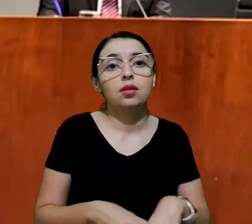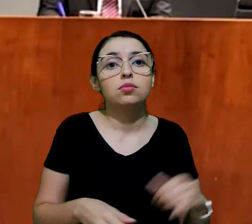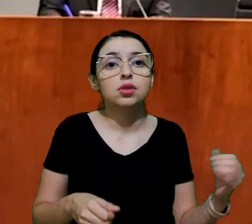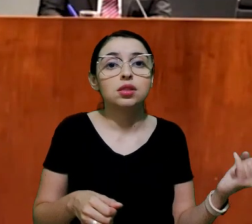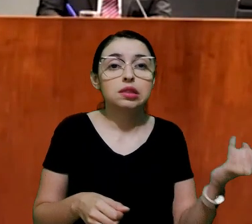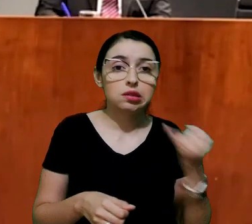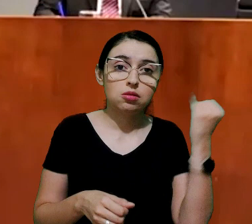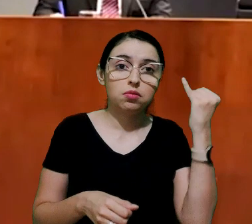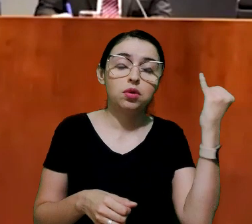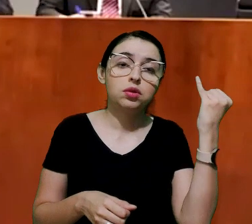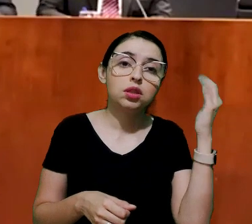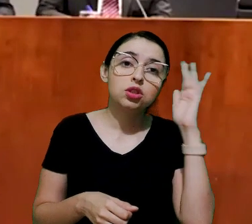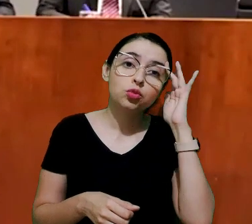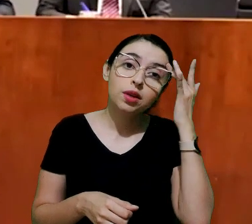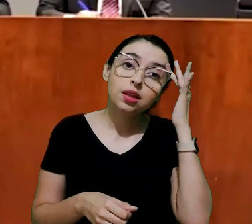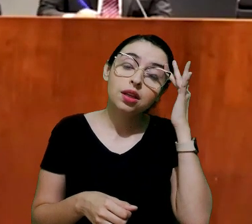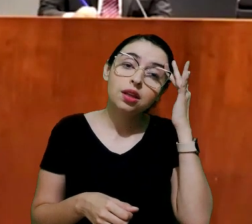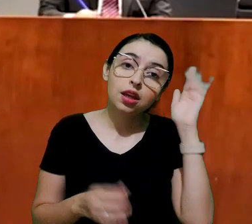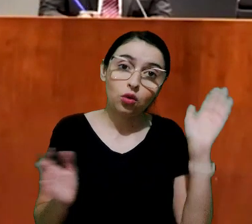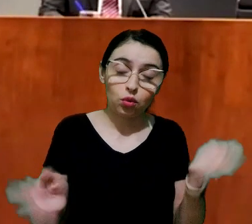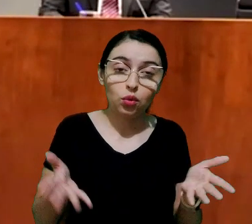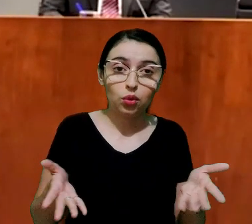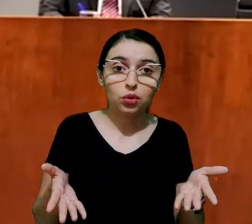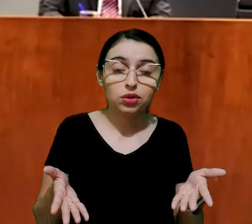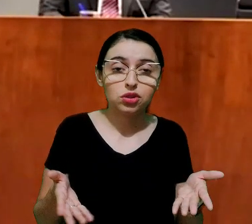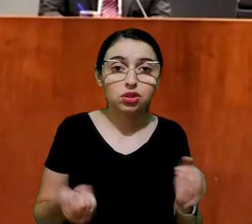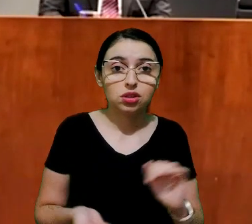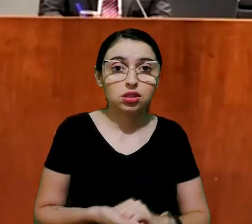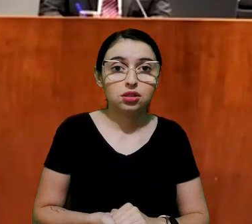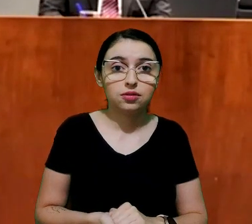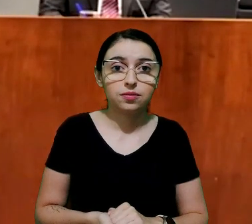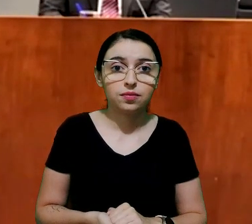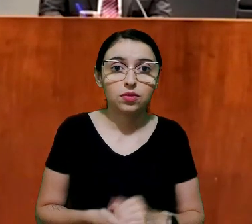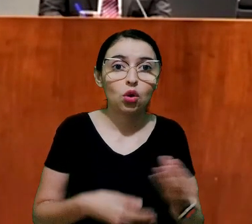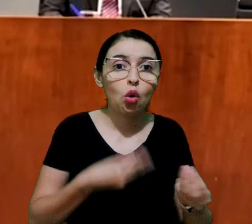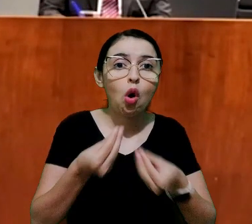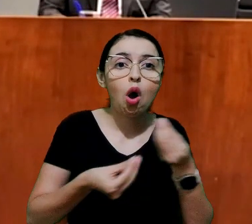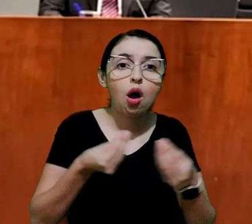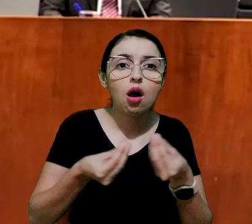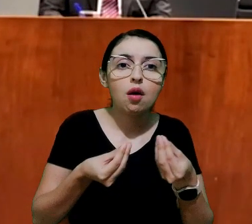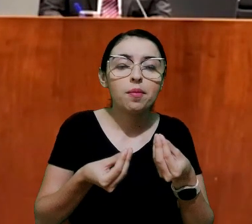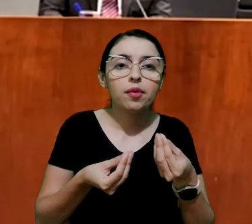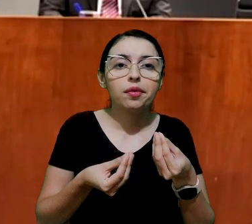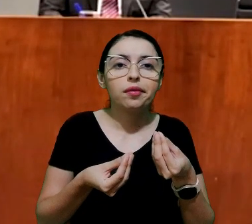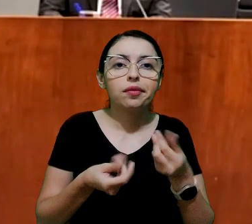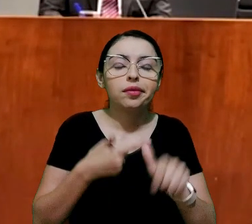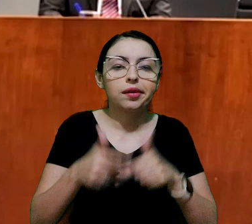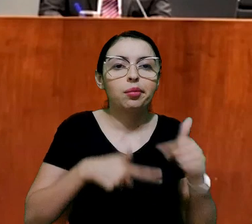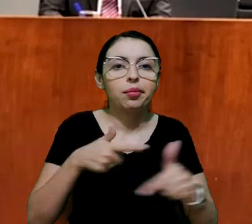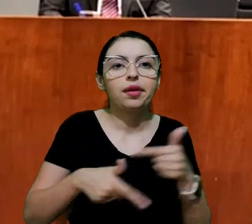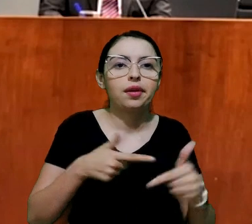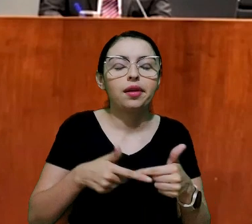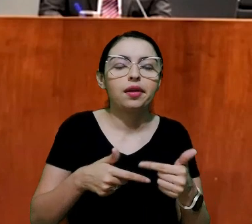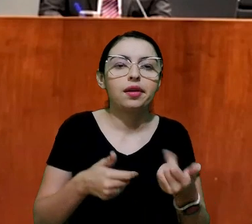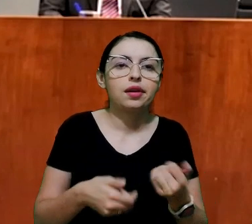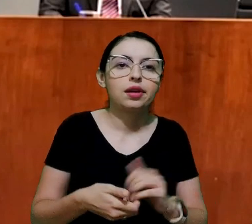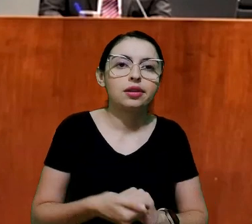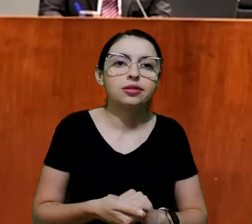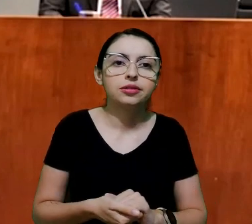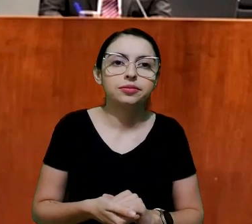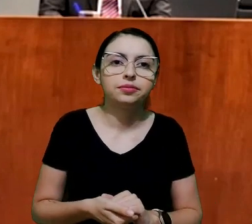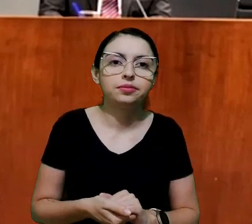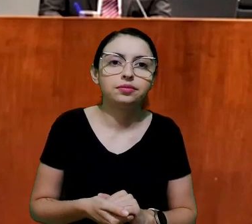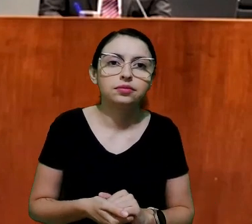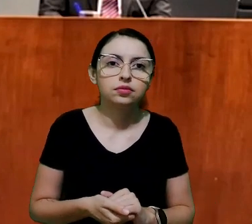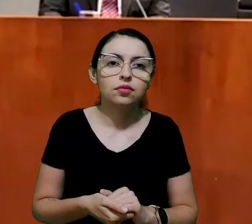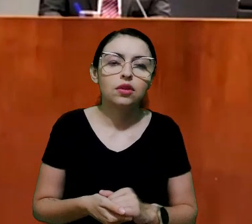entender hoje esse dia das sucessões, que já foi, né, a questão da legalidade estrita para as sucessões, né, professora Rosa,